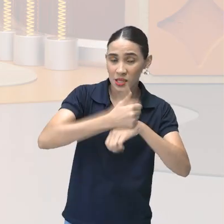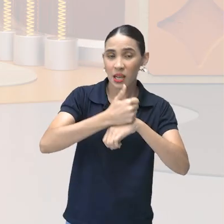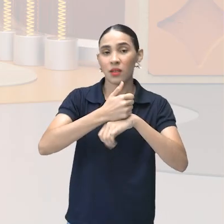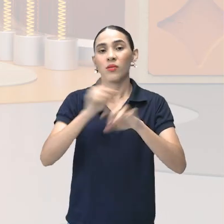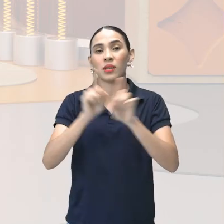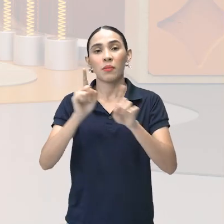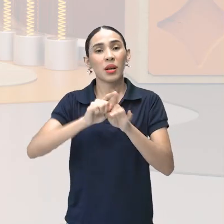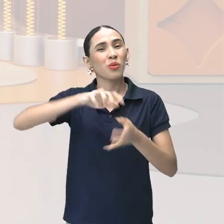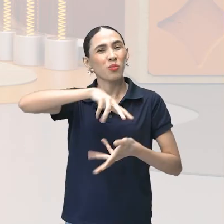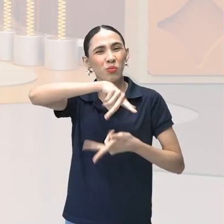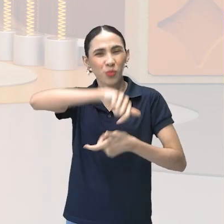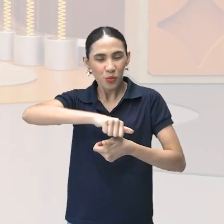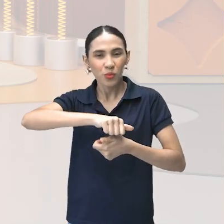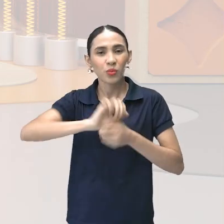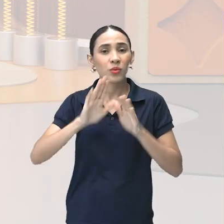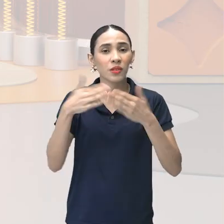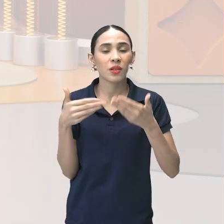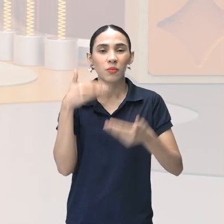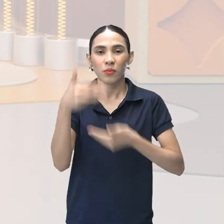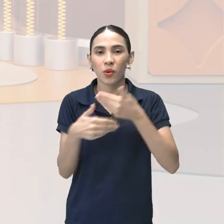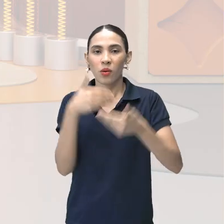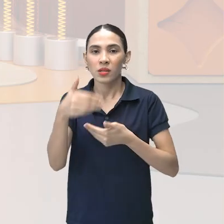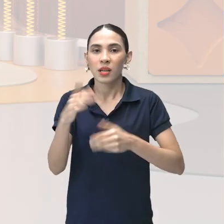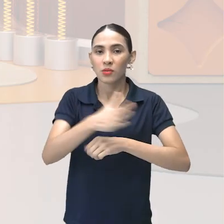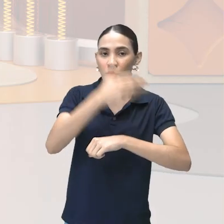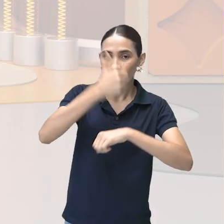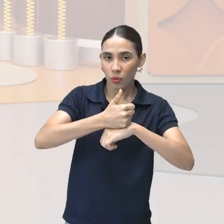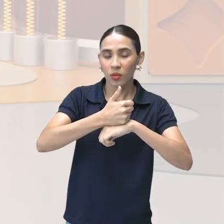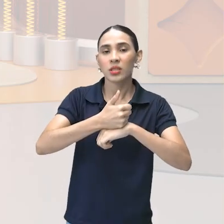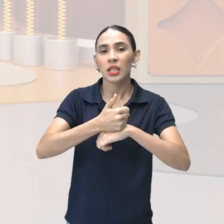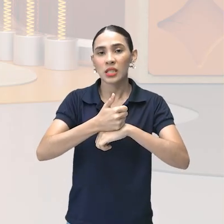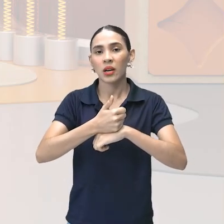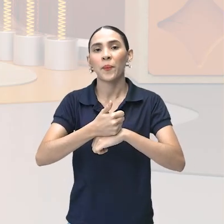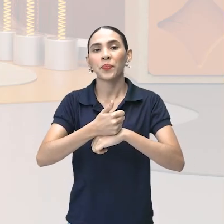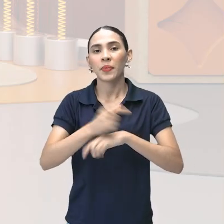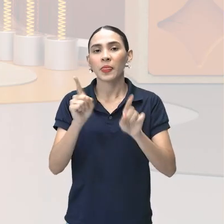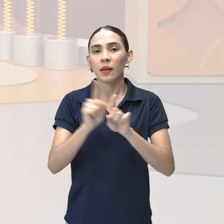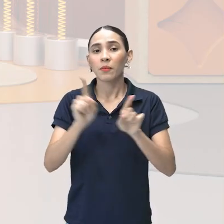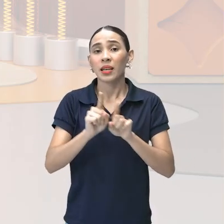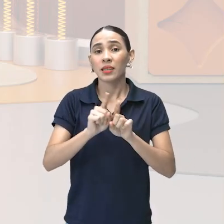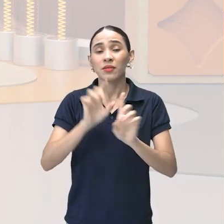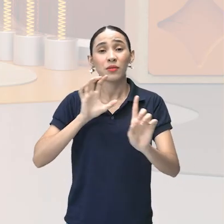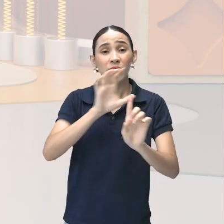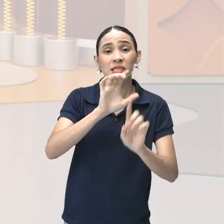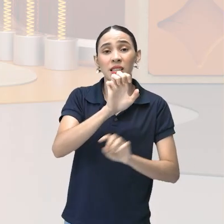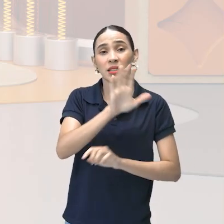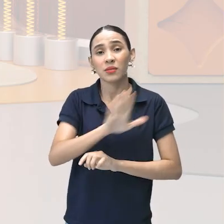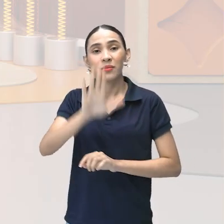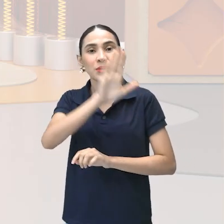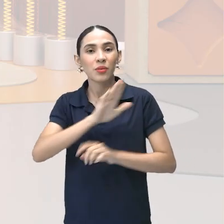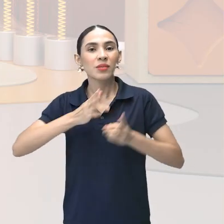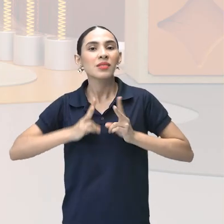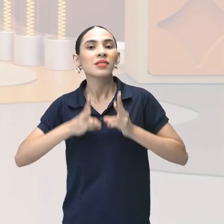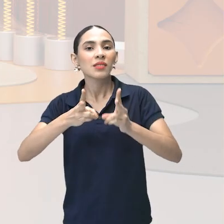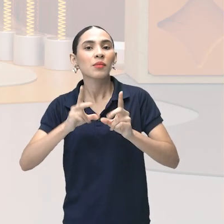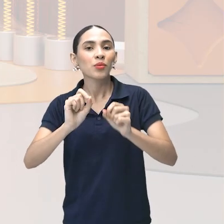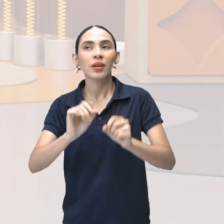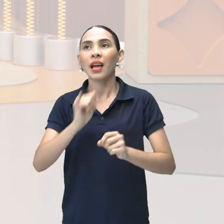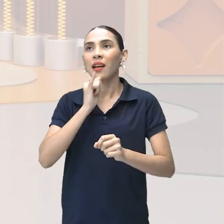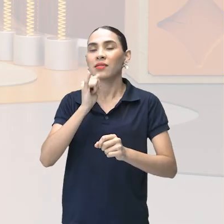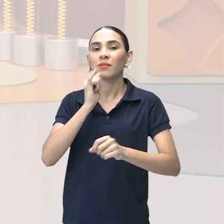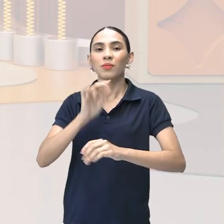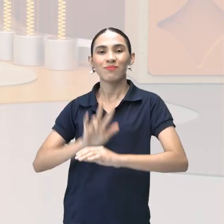parte do mundo, né? E nesse processo de colonização feita pelos europeus, eles sempre se colocaram